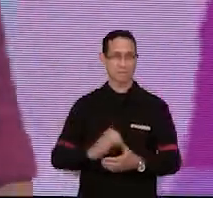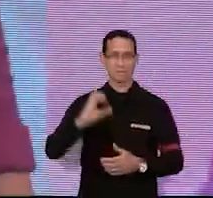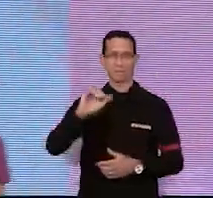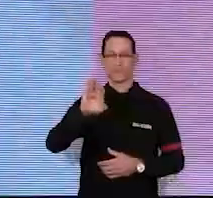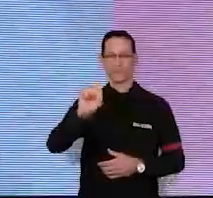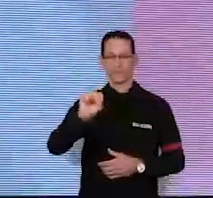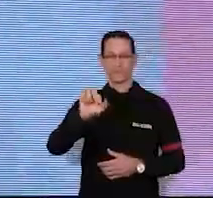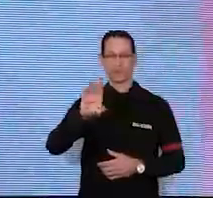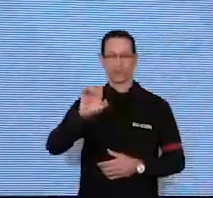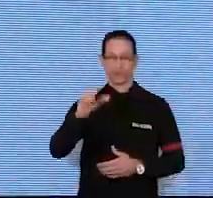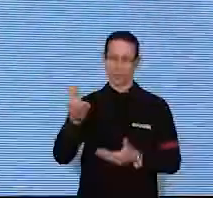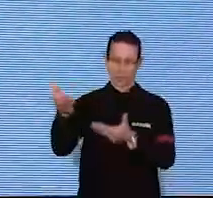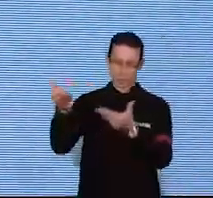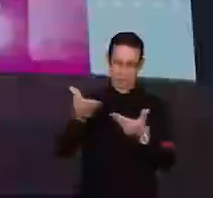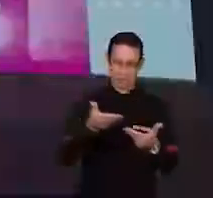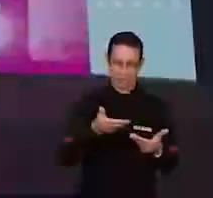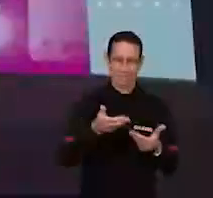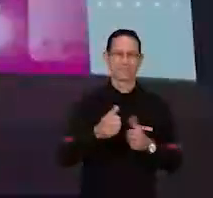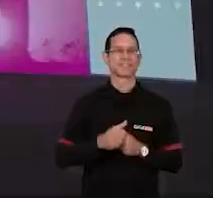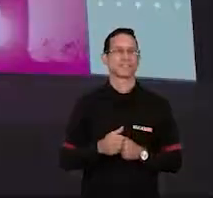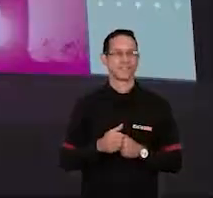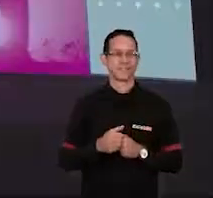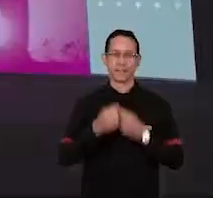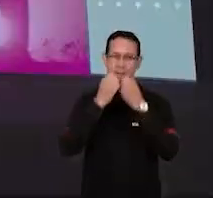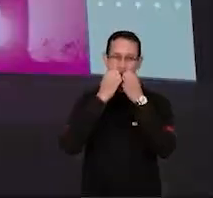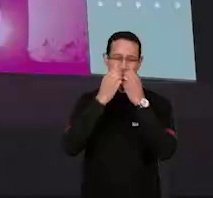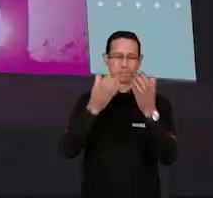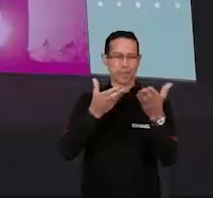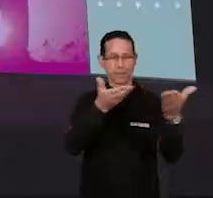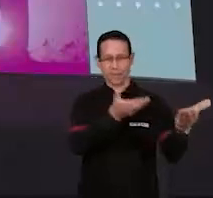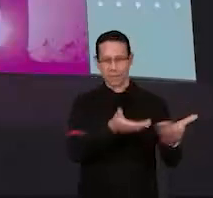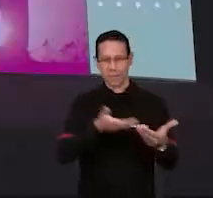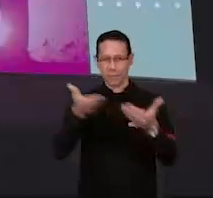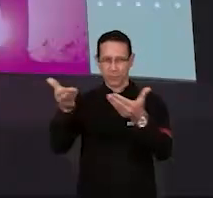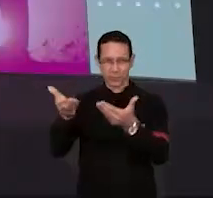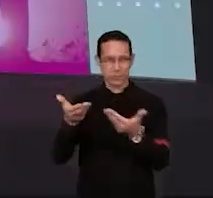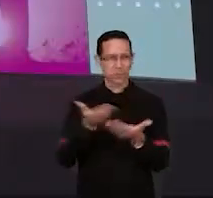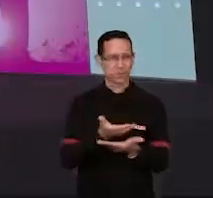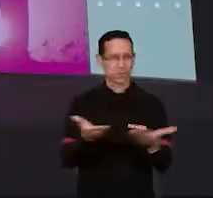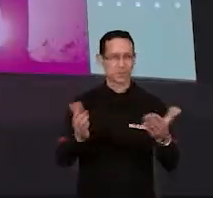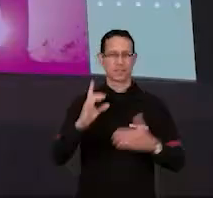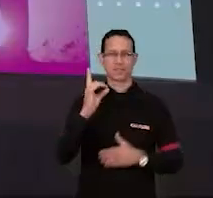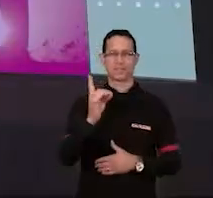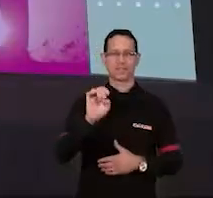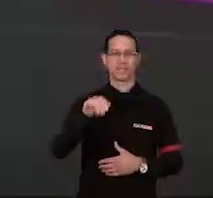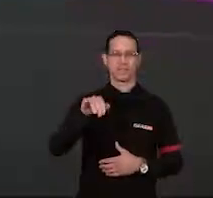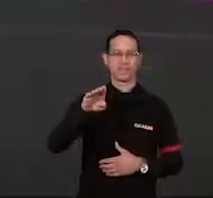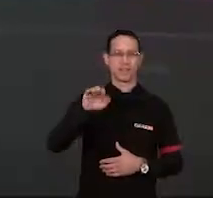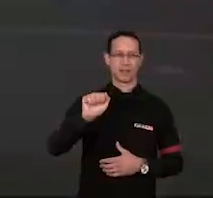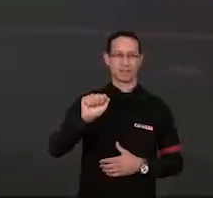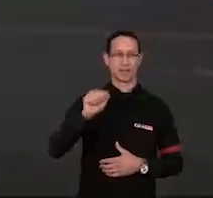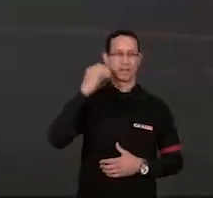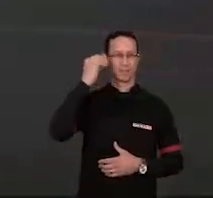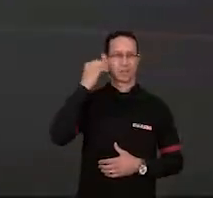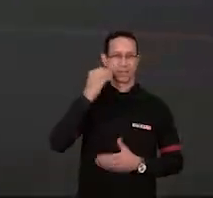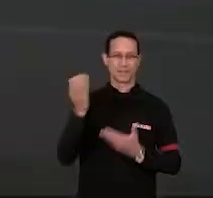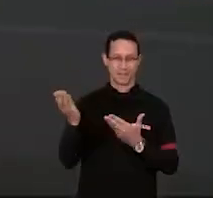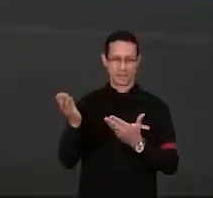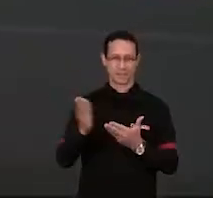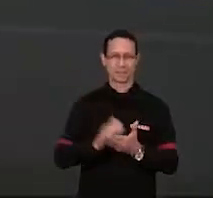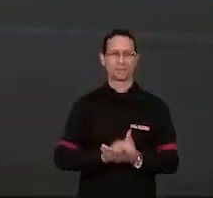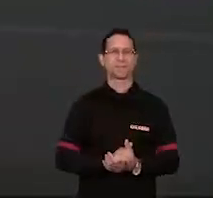por favor, subam ao palco e sejam muito bem-vindos ao Derma Experience.